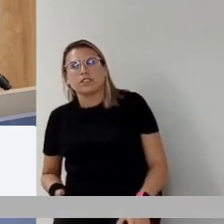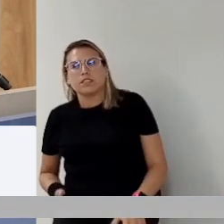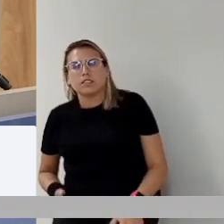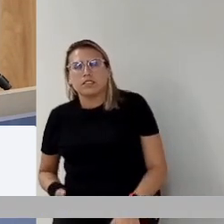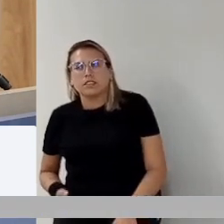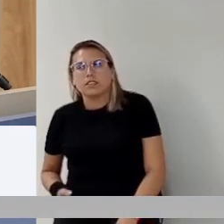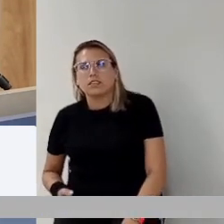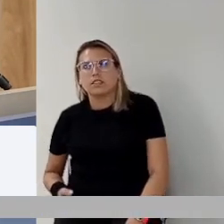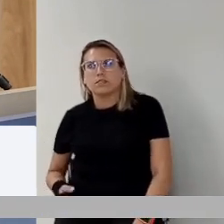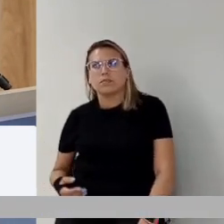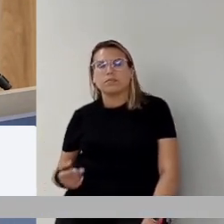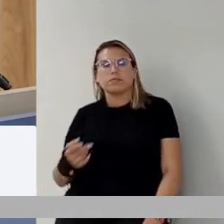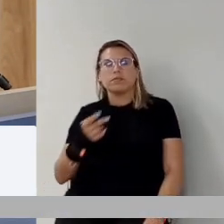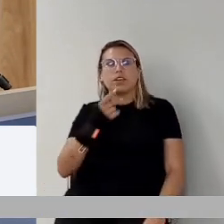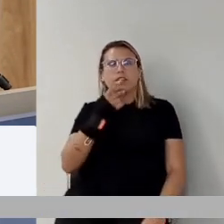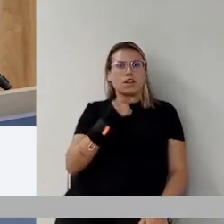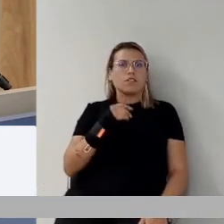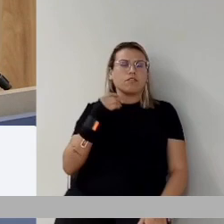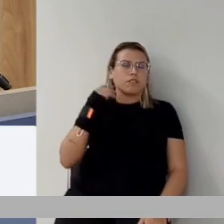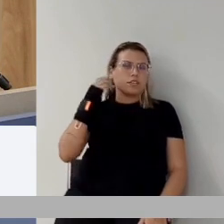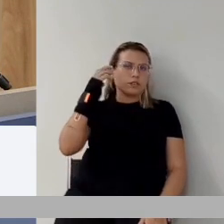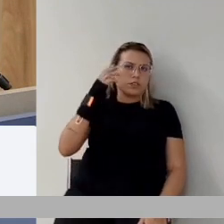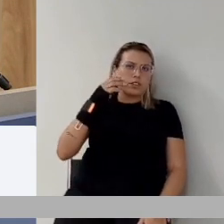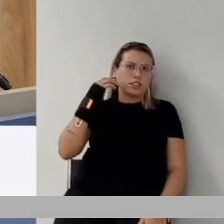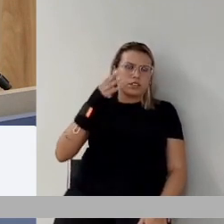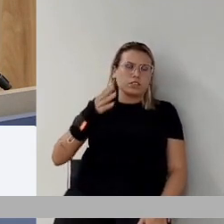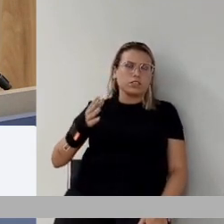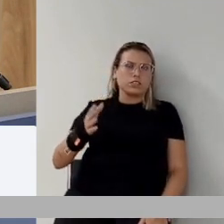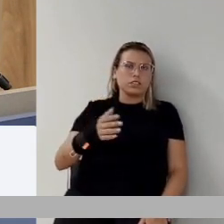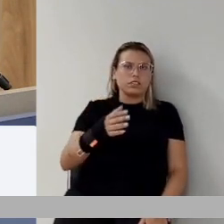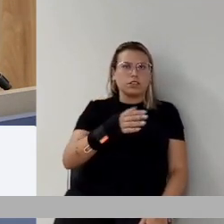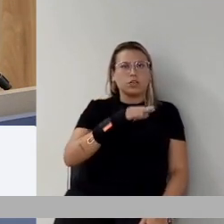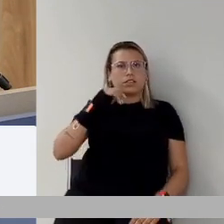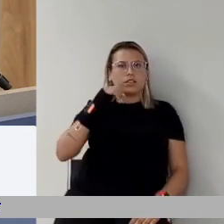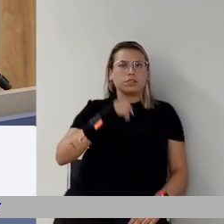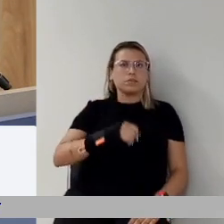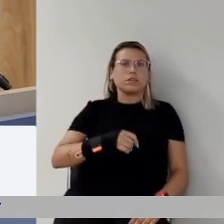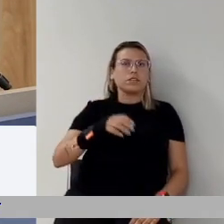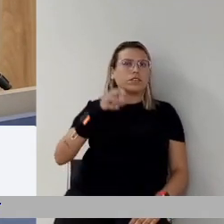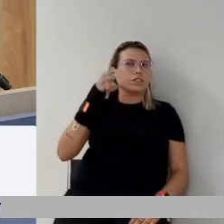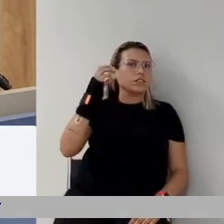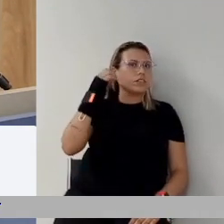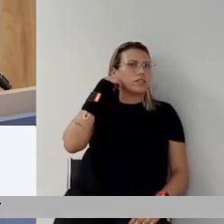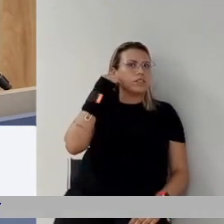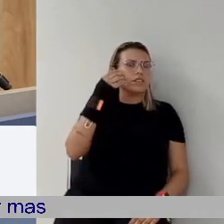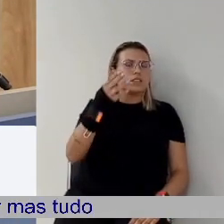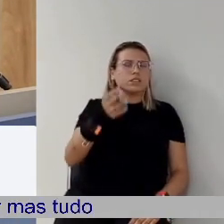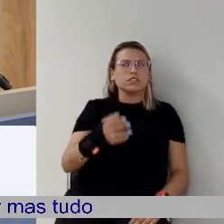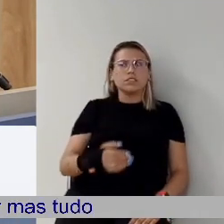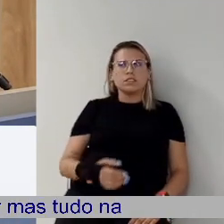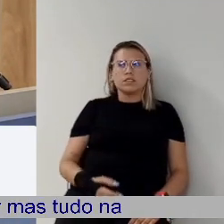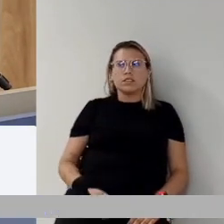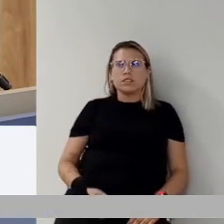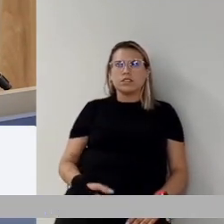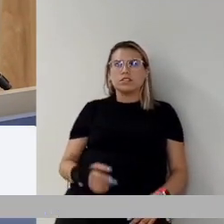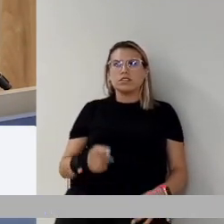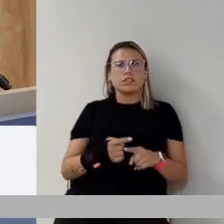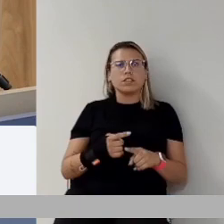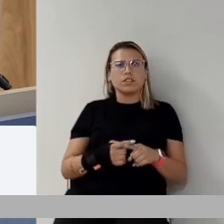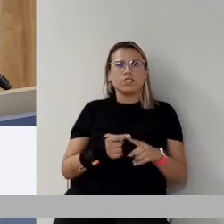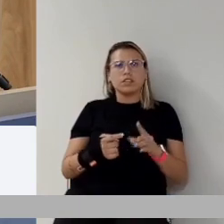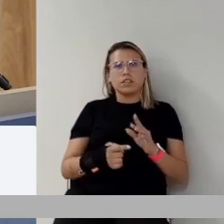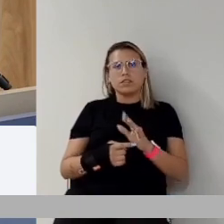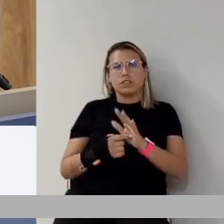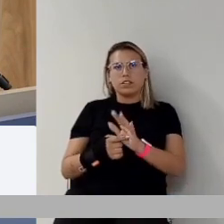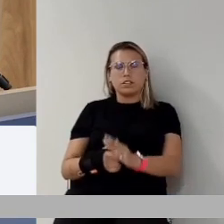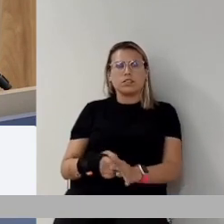avisar aqui do Canto da Sereia tomem cuidado que alguém pode não vir a se o v porque a sendo oferecida para outra